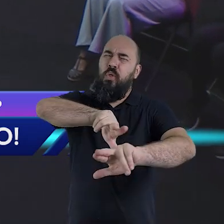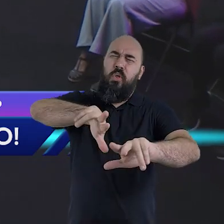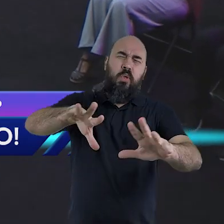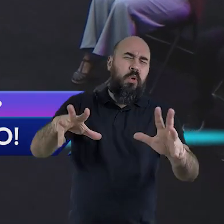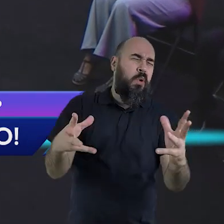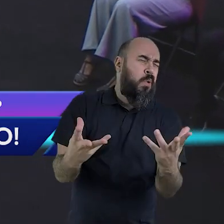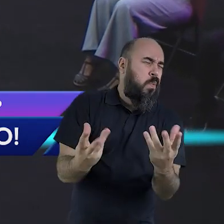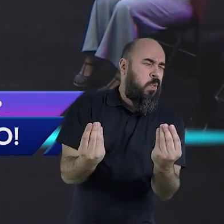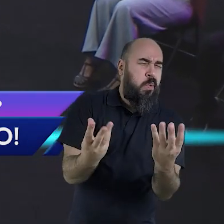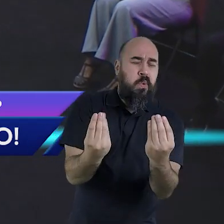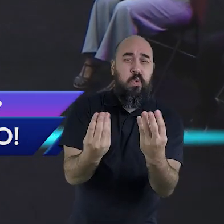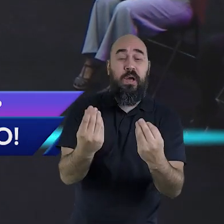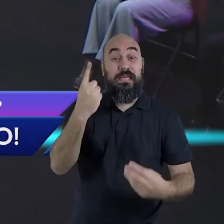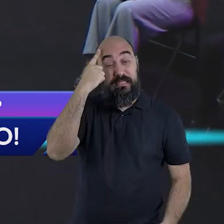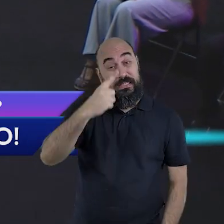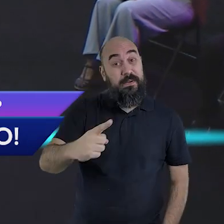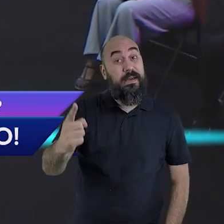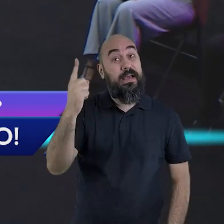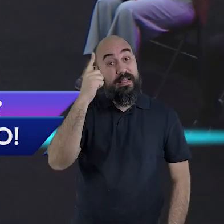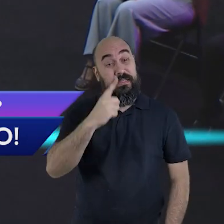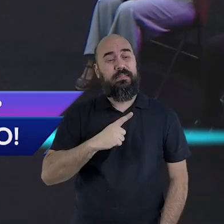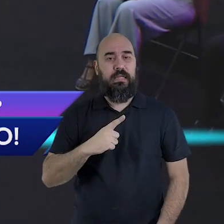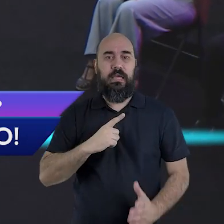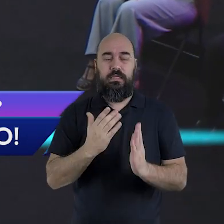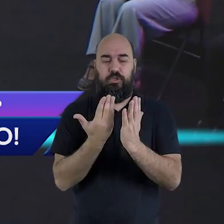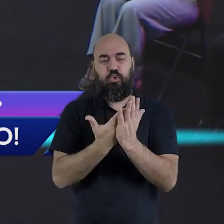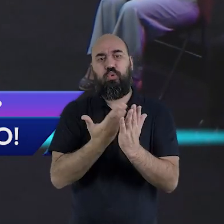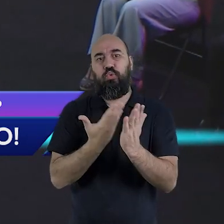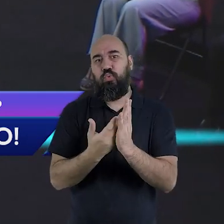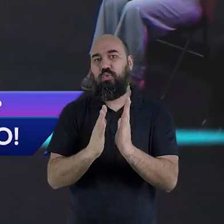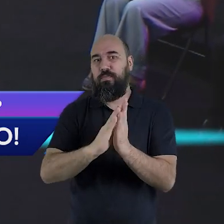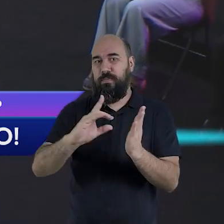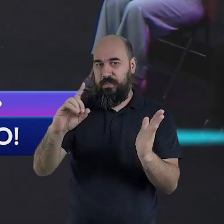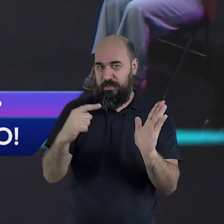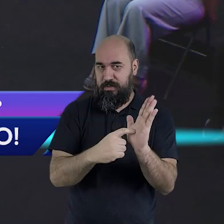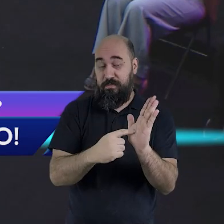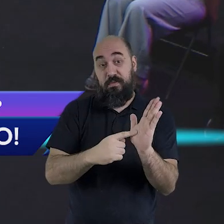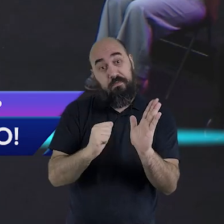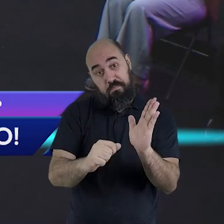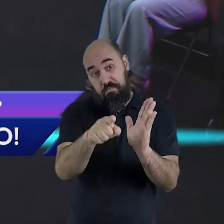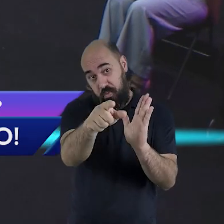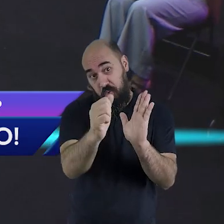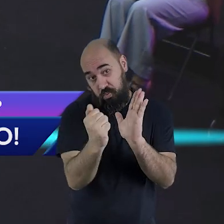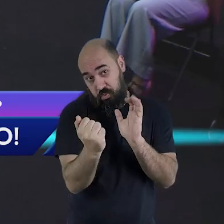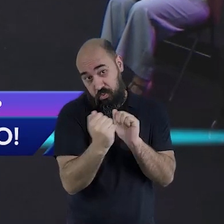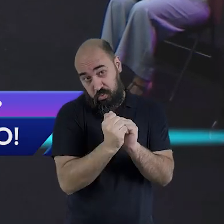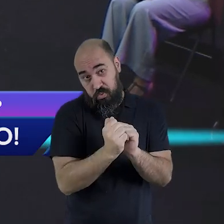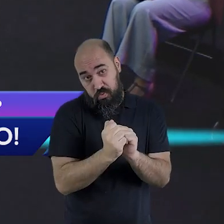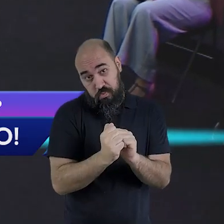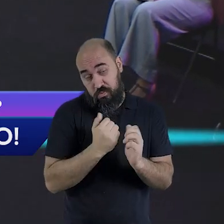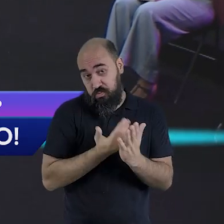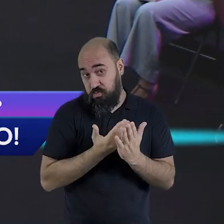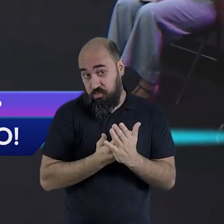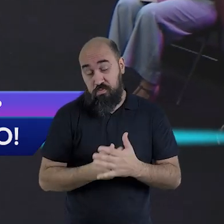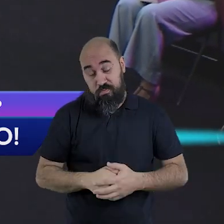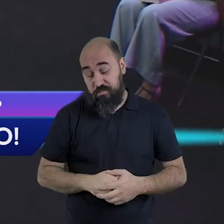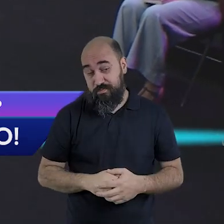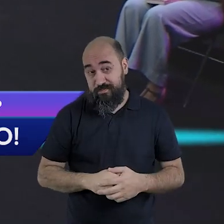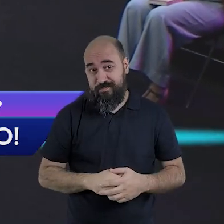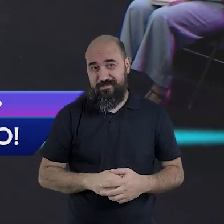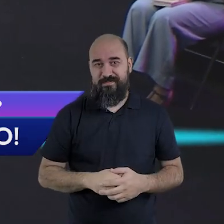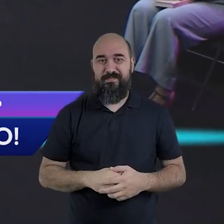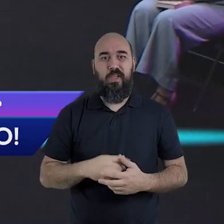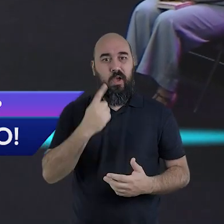lugares recebendo semanalmente a palavra de Deus e você pode ser parte dessa escola bíblica. Eu quero te apresentar o